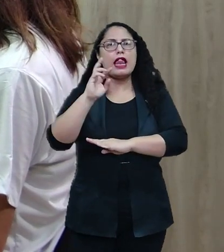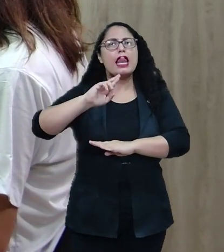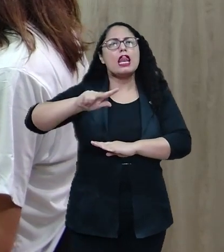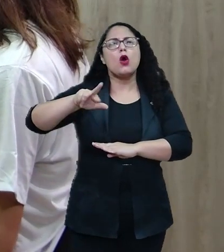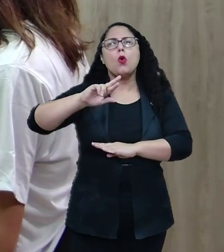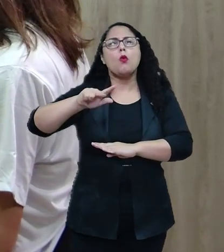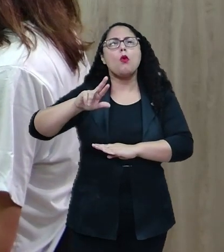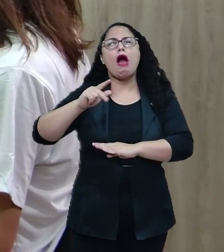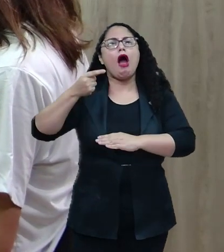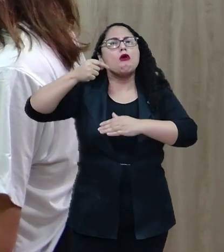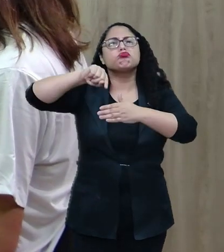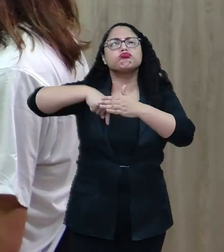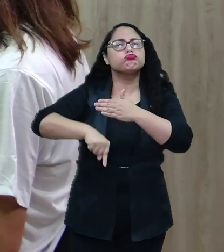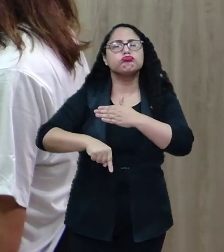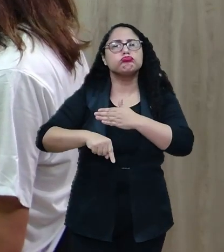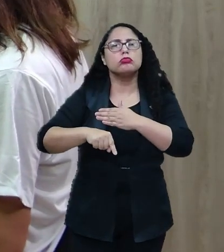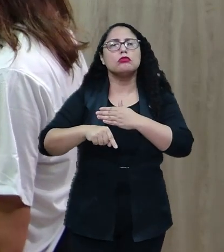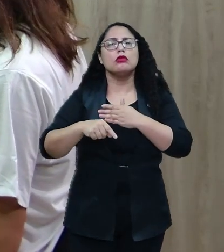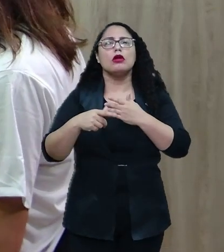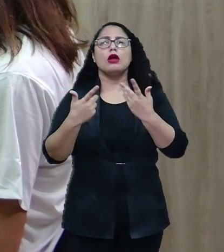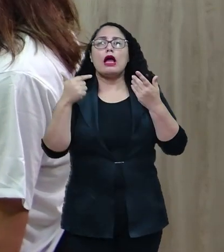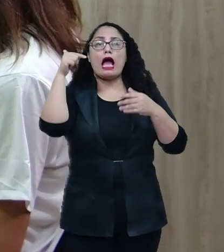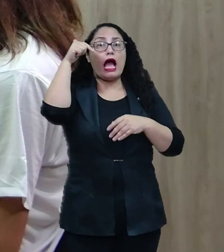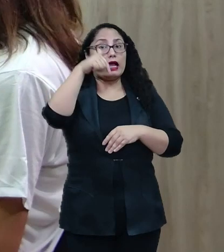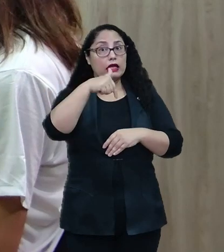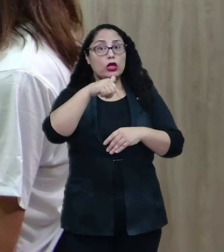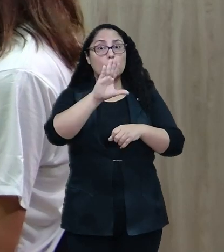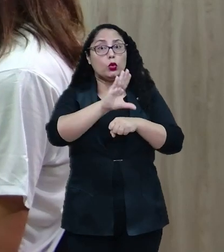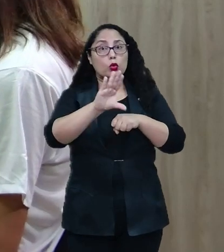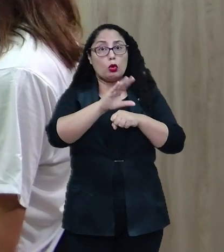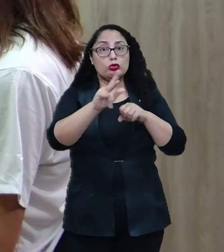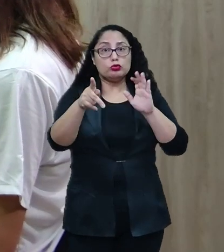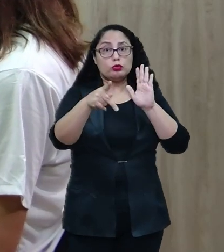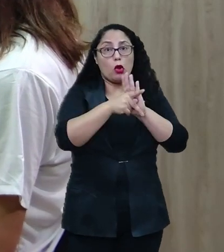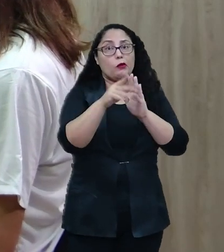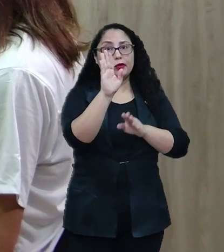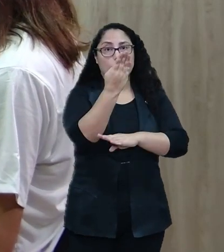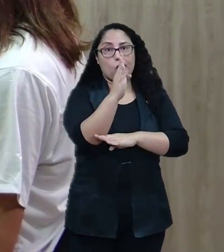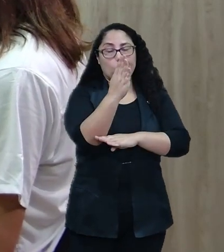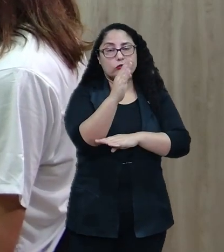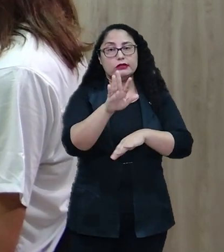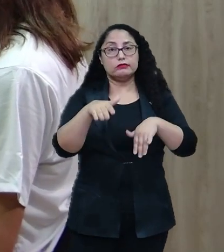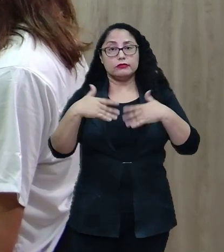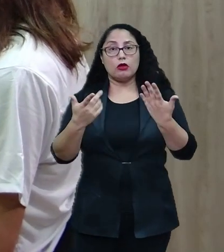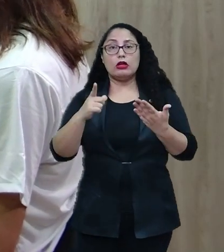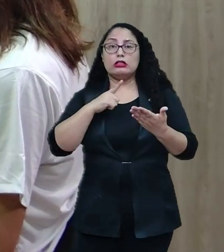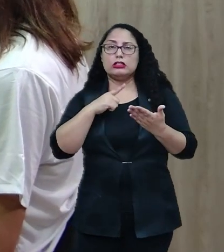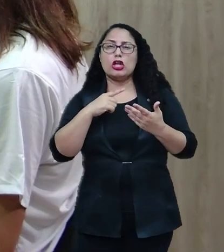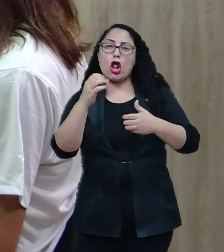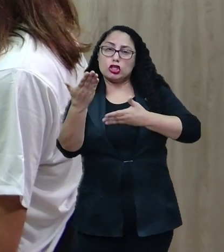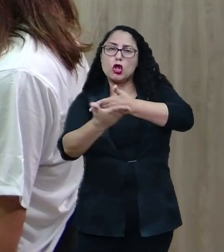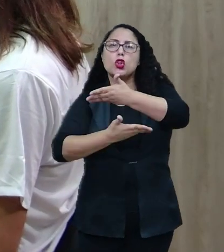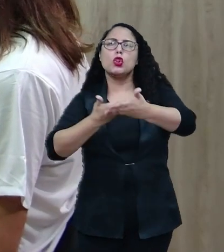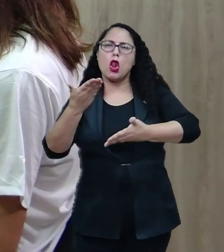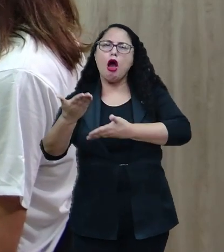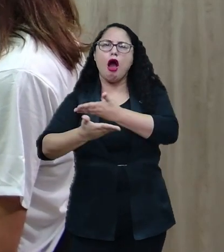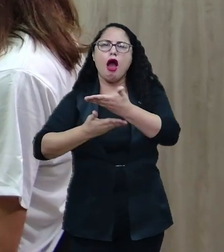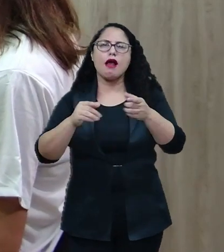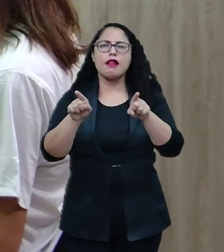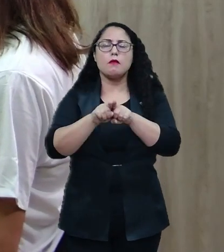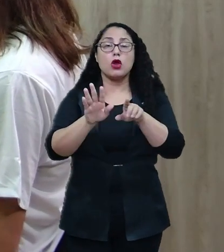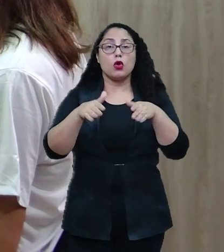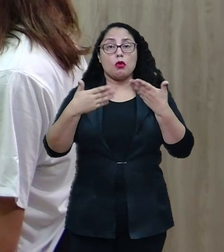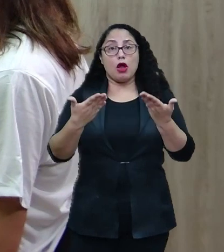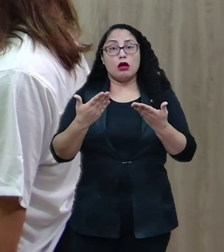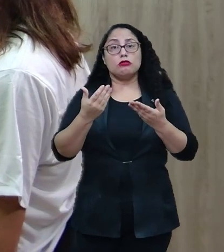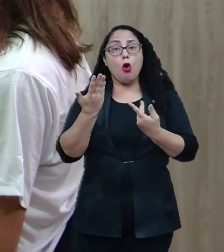são tão aprofundados quanto no meu, propriamente, né, biologia. Então, tinha muito essa troca, porque